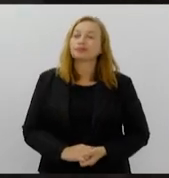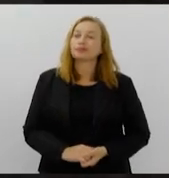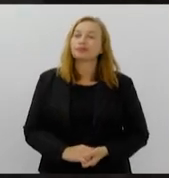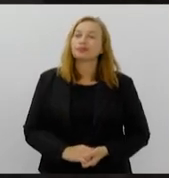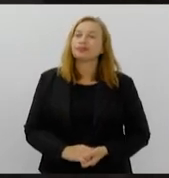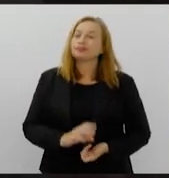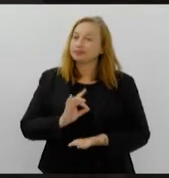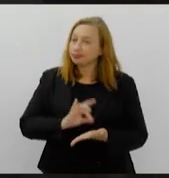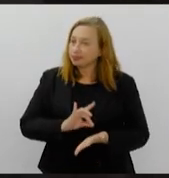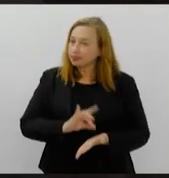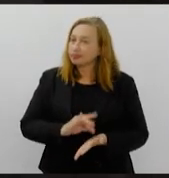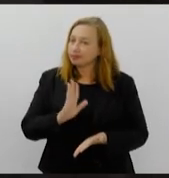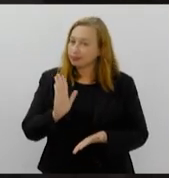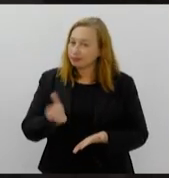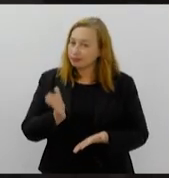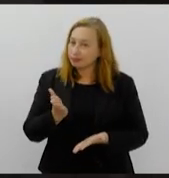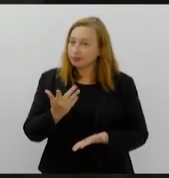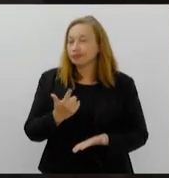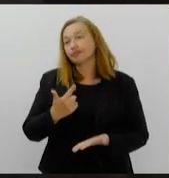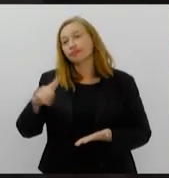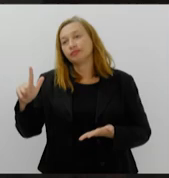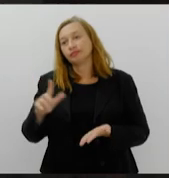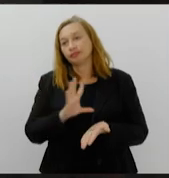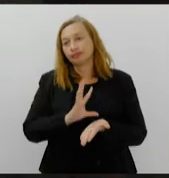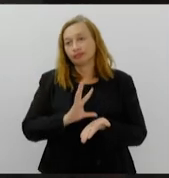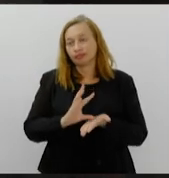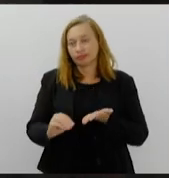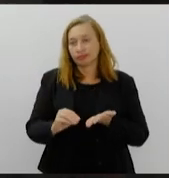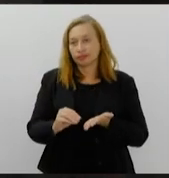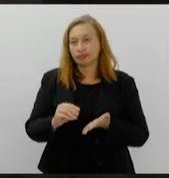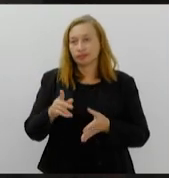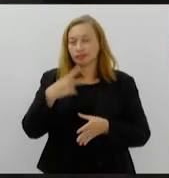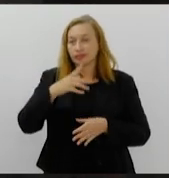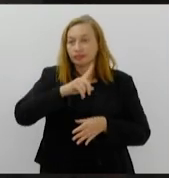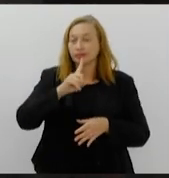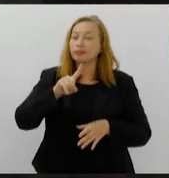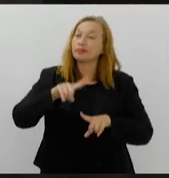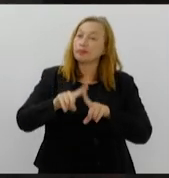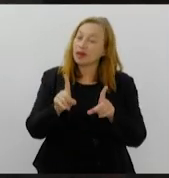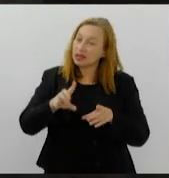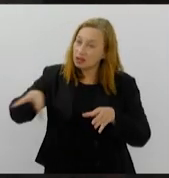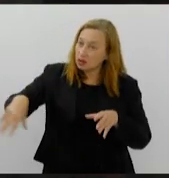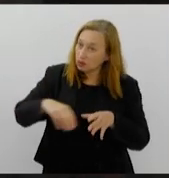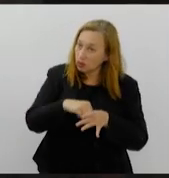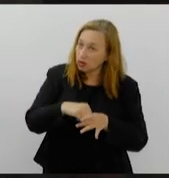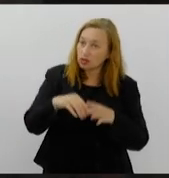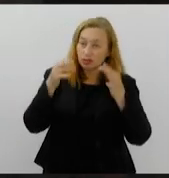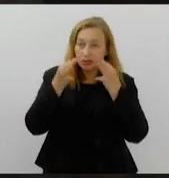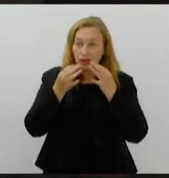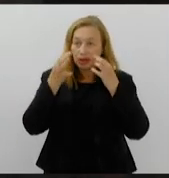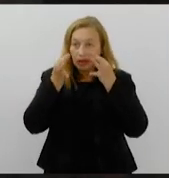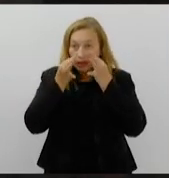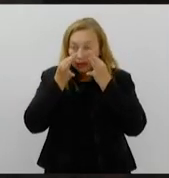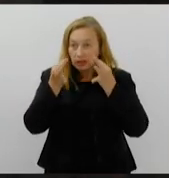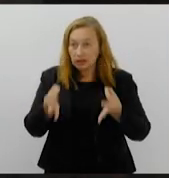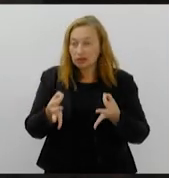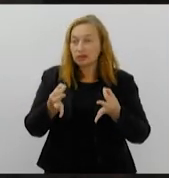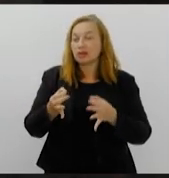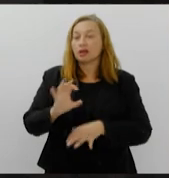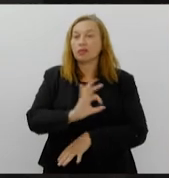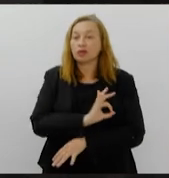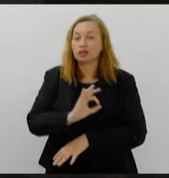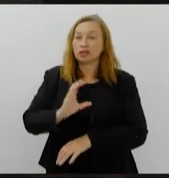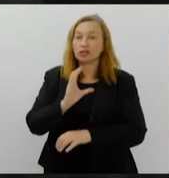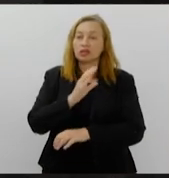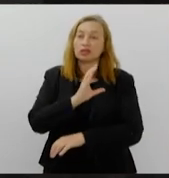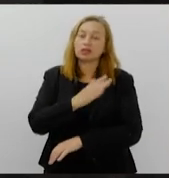Na verdade, a gente já tinha outras pautas para tratar, mas incluindo e já chamando a atenção da Polícia Civil do Estado do Rio, porque